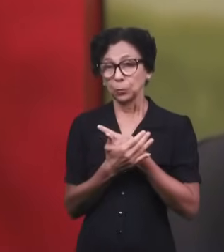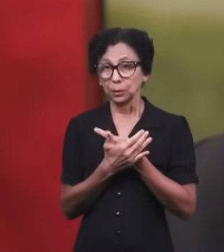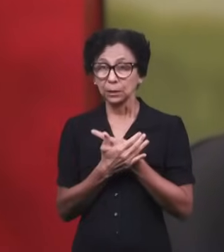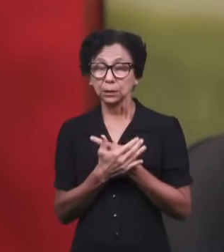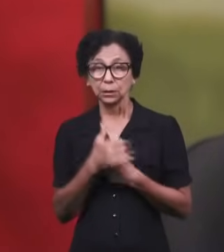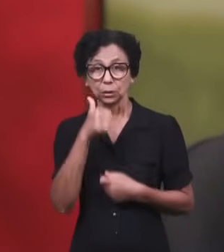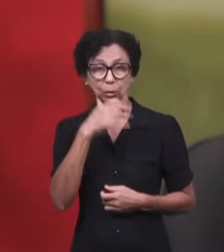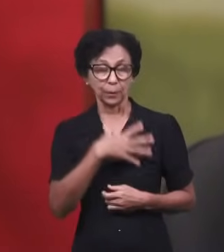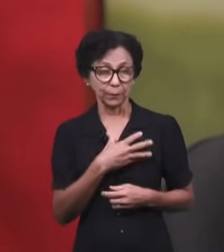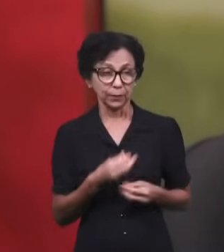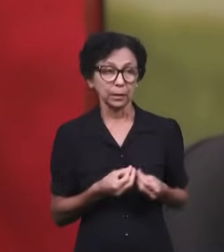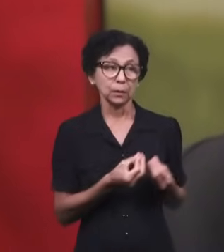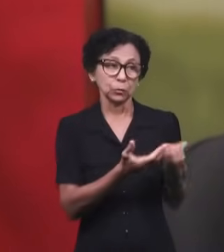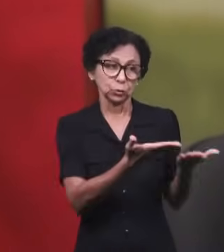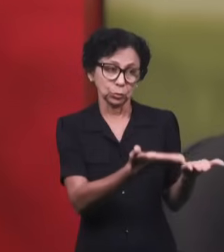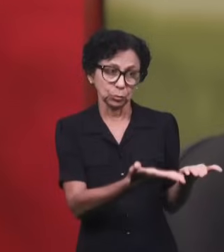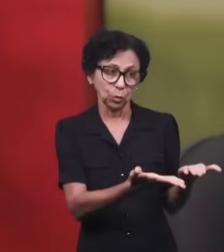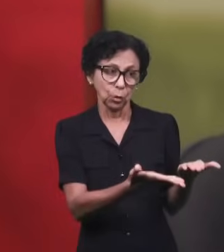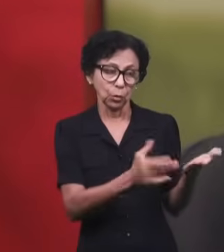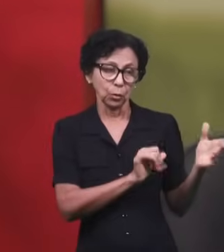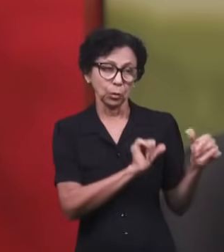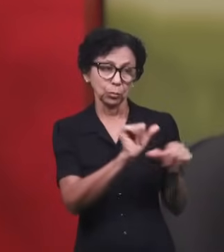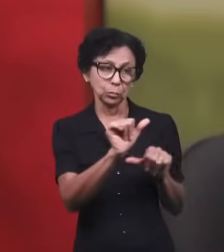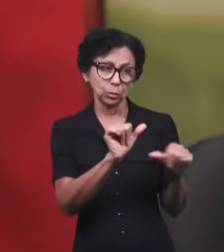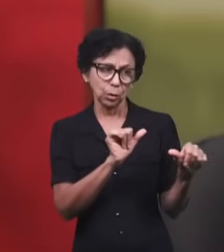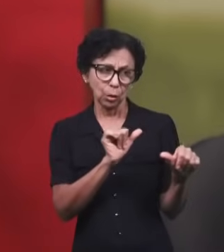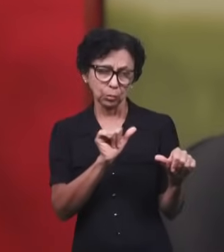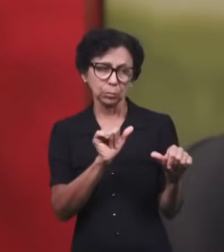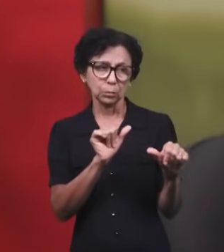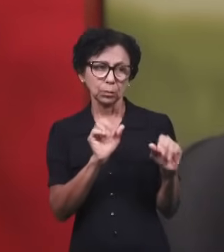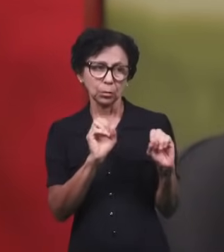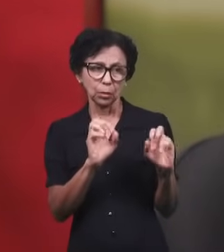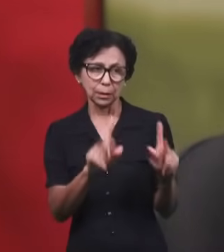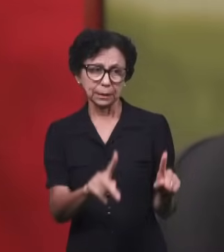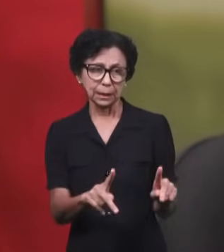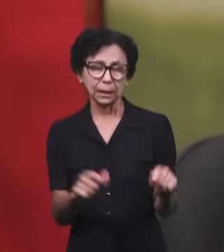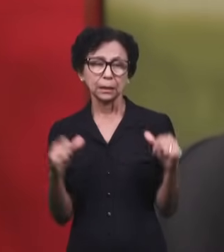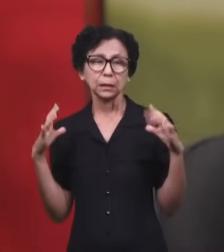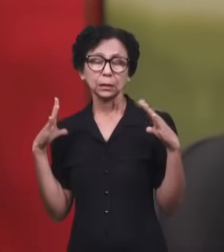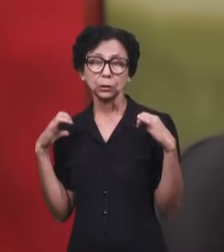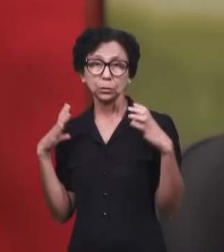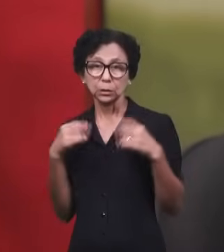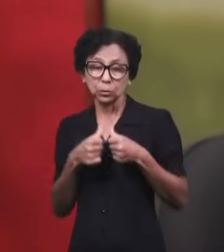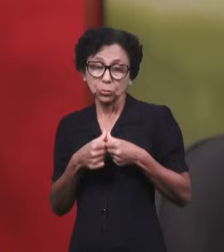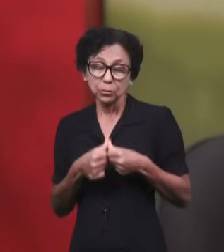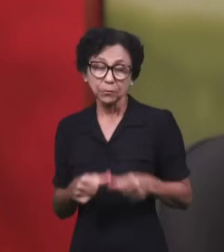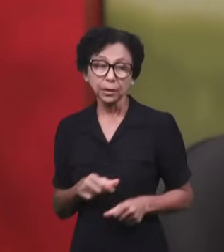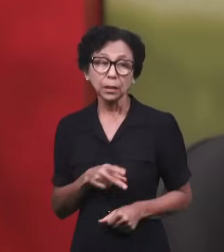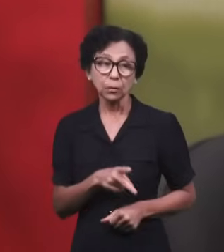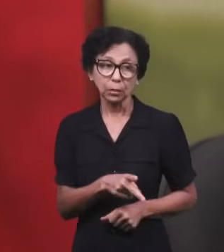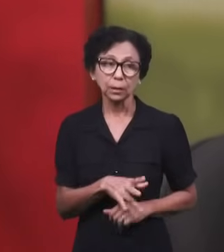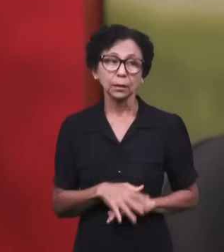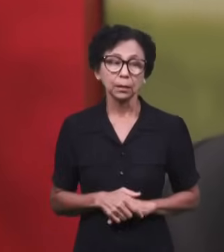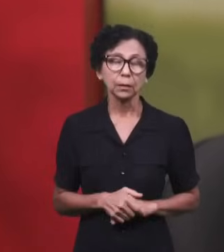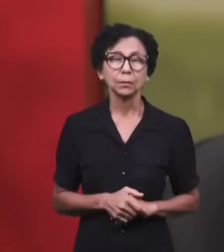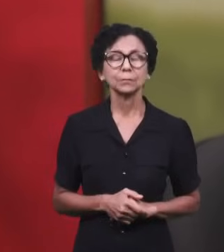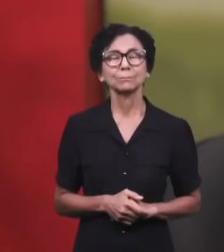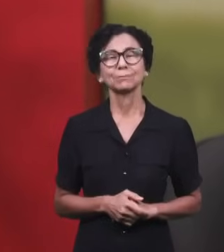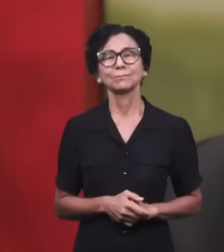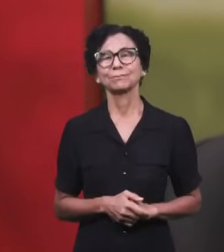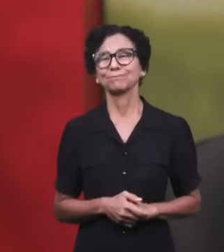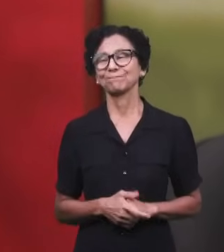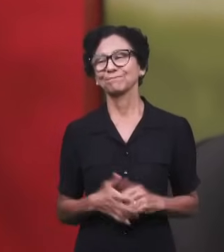vocês, e vocês deixam os anjos em paz. Isso é uma coisa que um pai nunca pode fazer, que é negociar os próprios